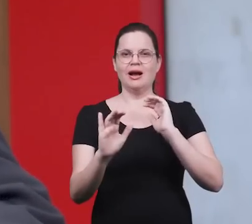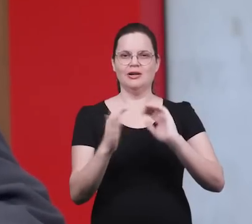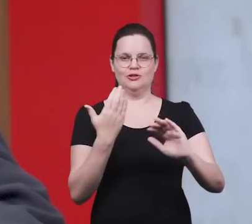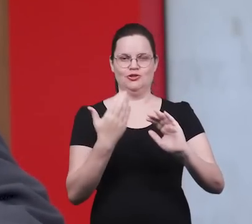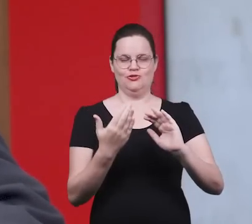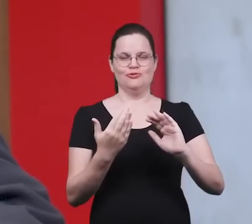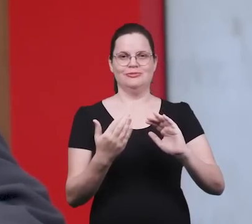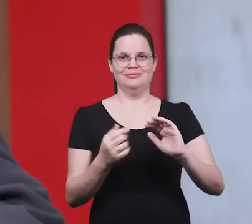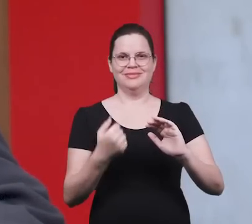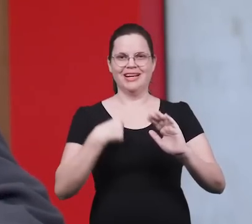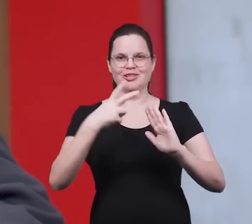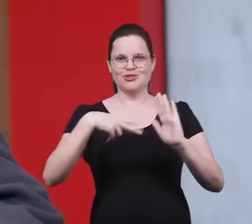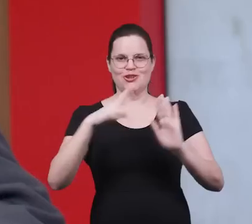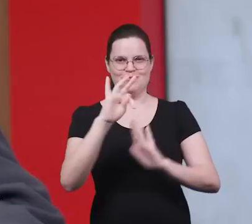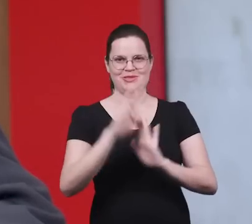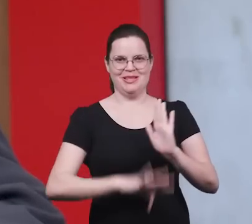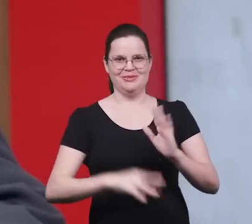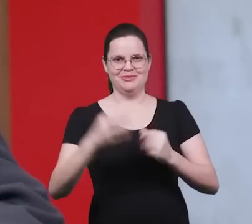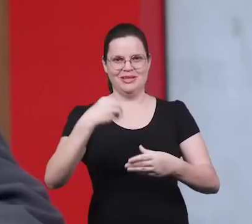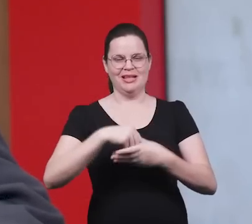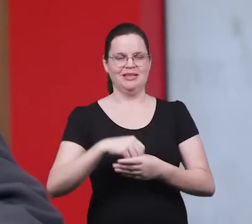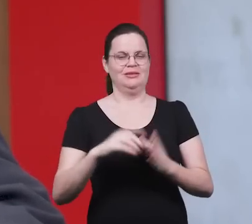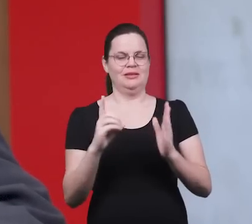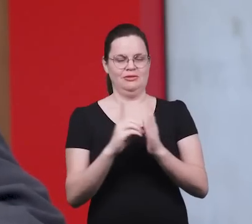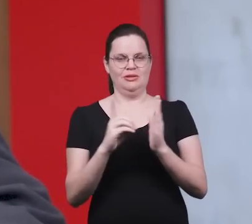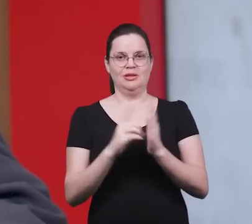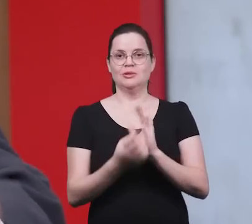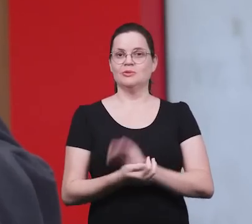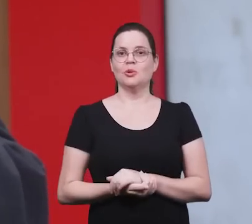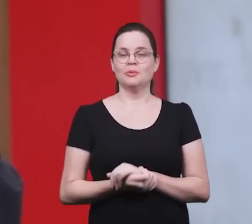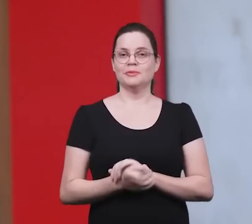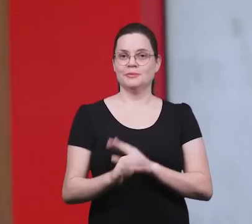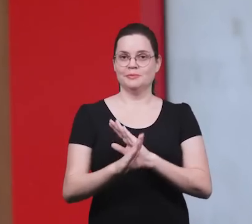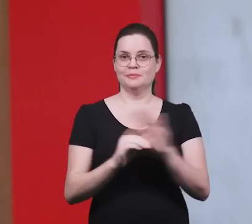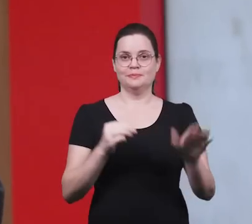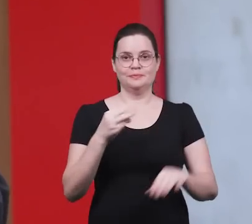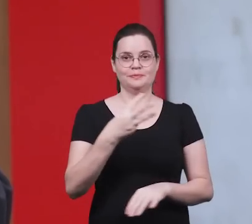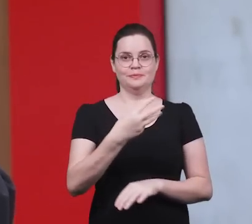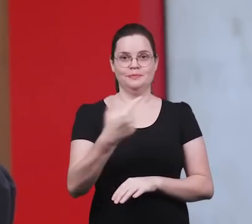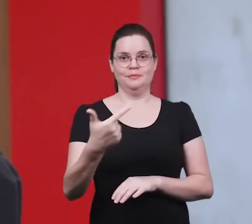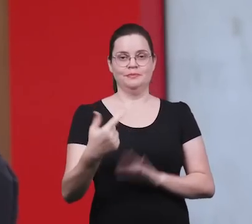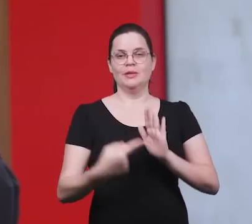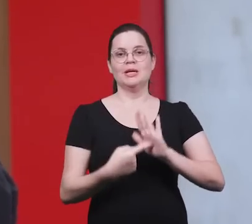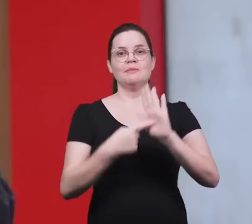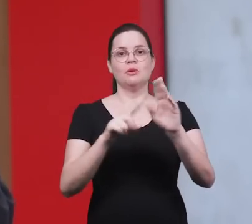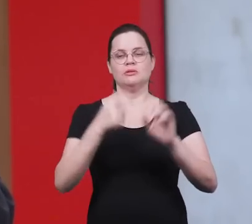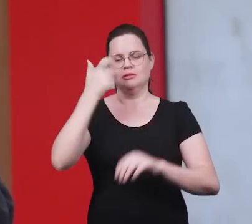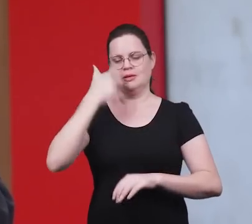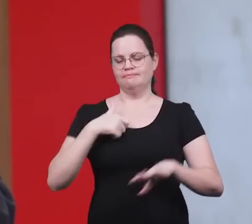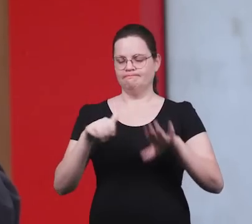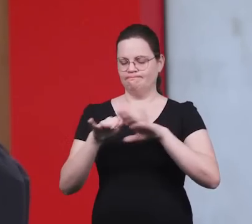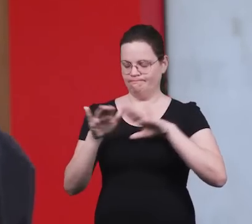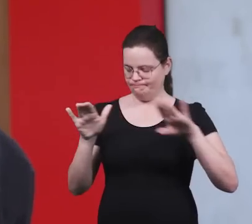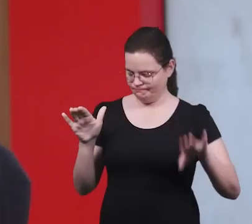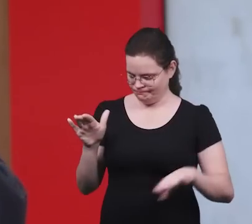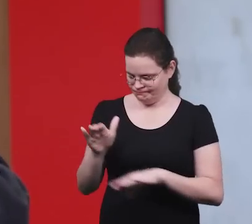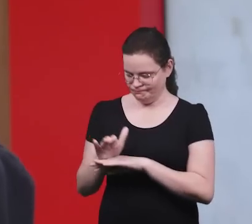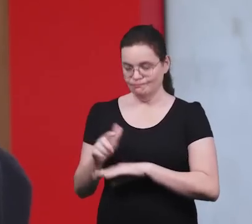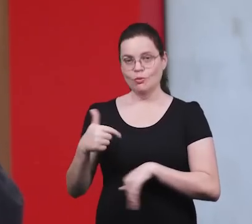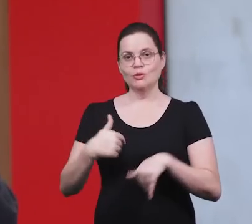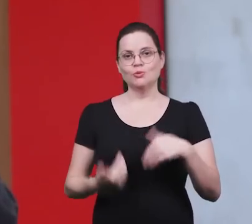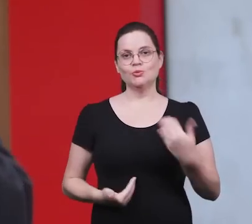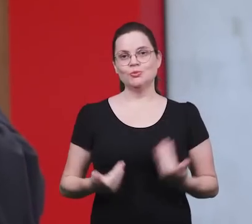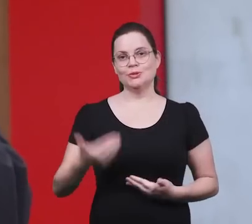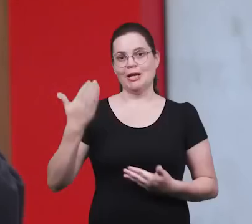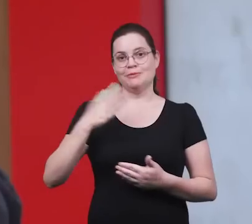5º cântico de Moisés, que está no livro do Deuteronômio, capítulo 32, que mostra o que é a humildade de um